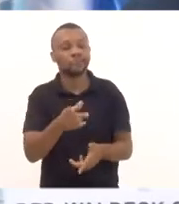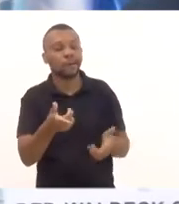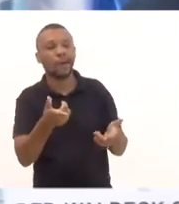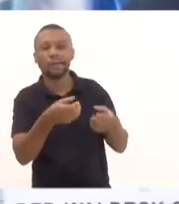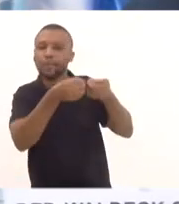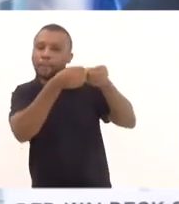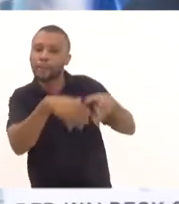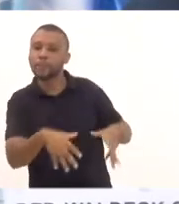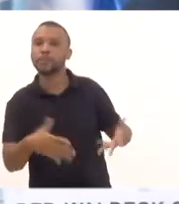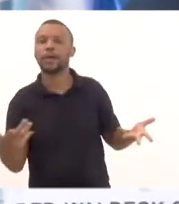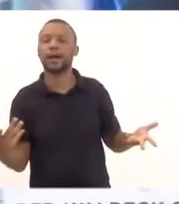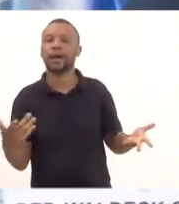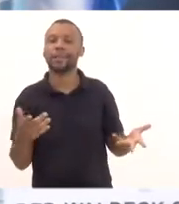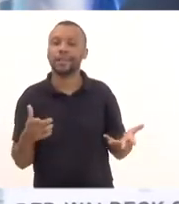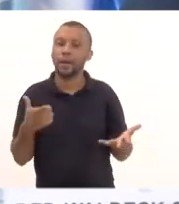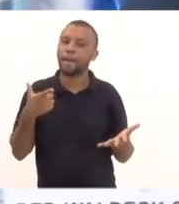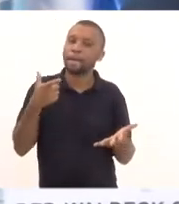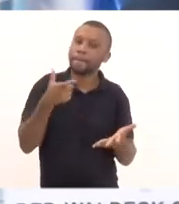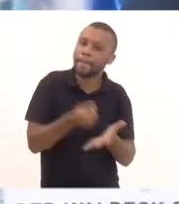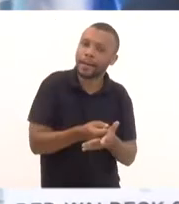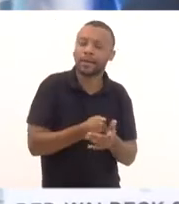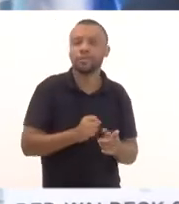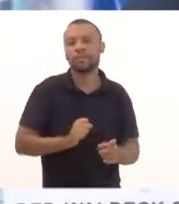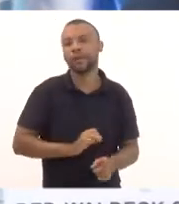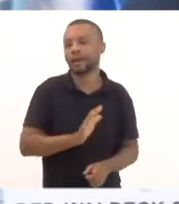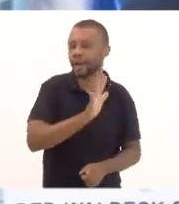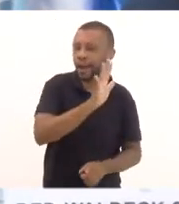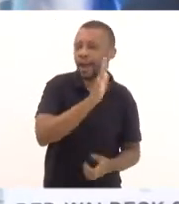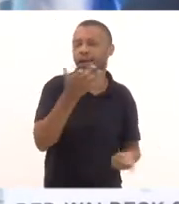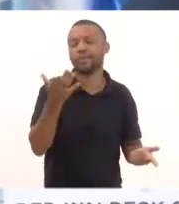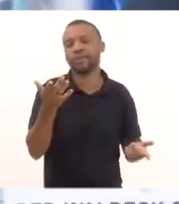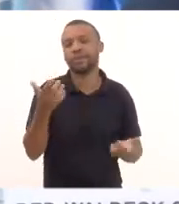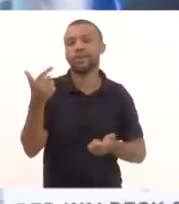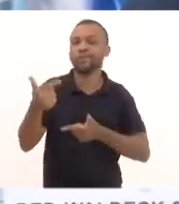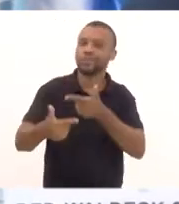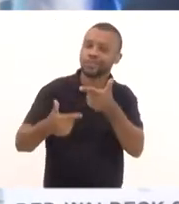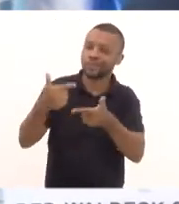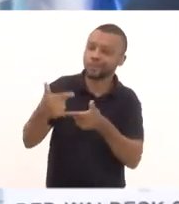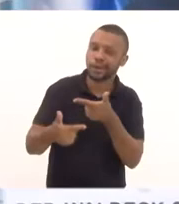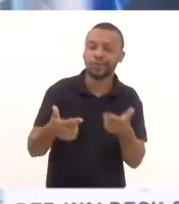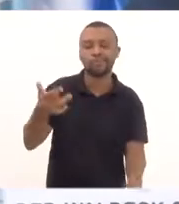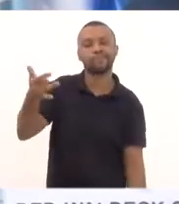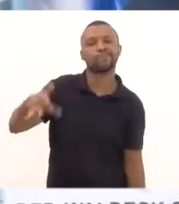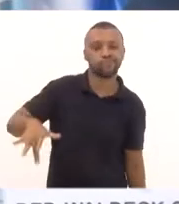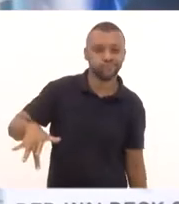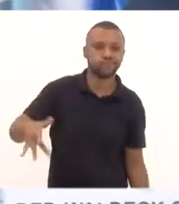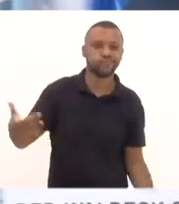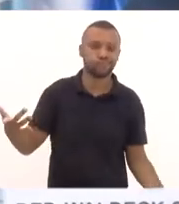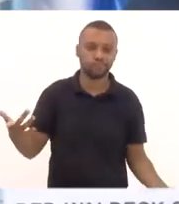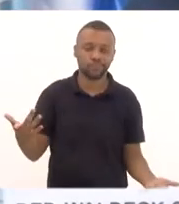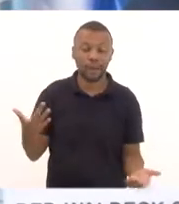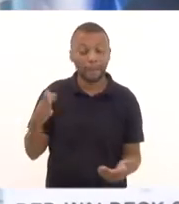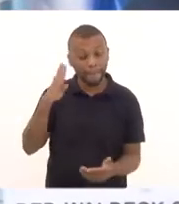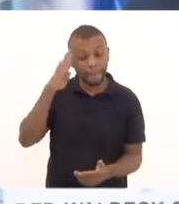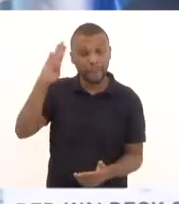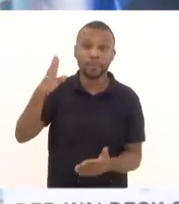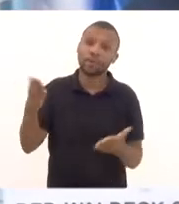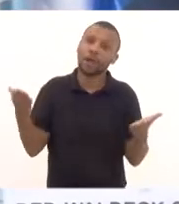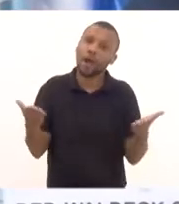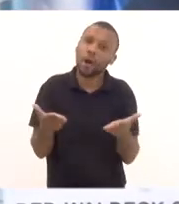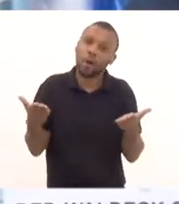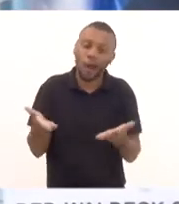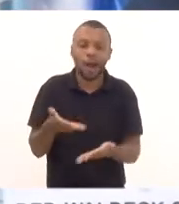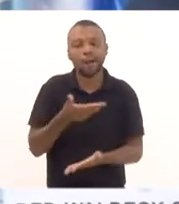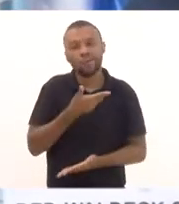eu não tenho o que vão ter conforto que não tem segurança e pagar a tarifa absurda ainda mais agora o